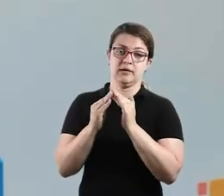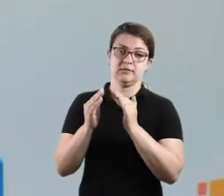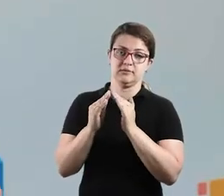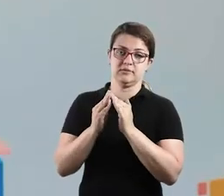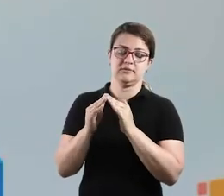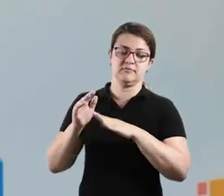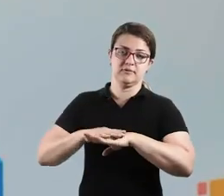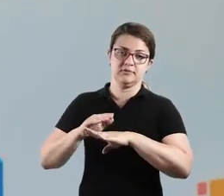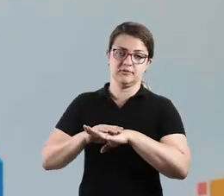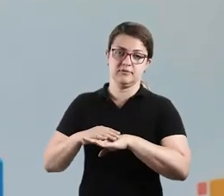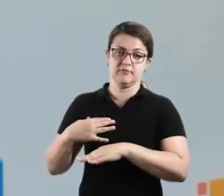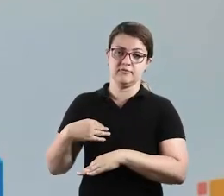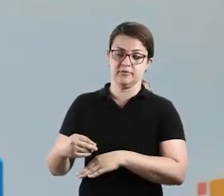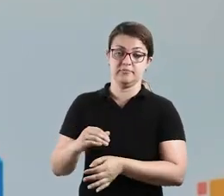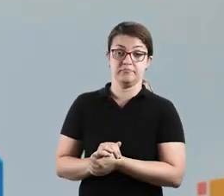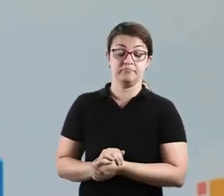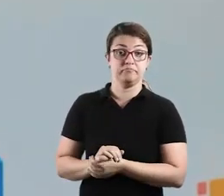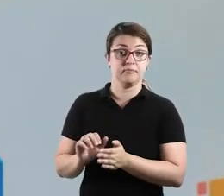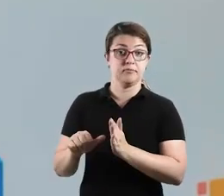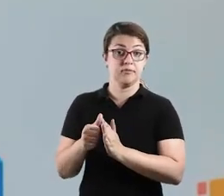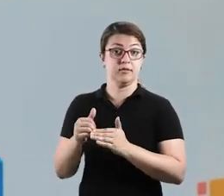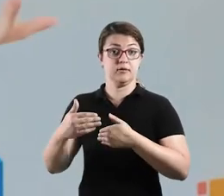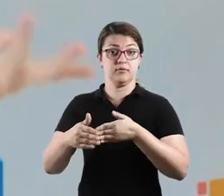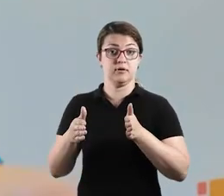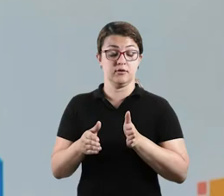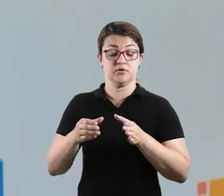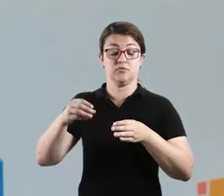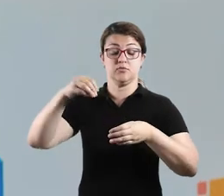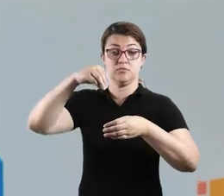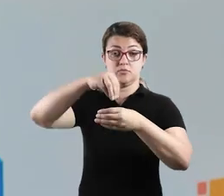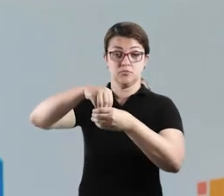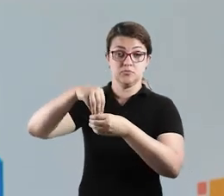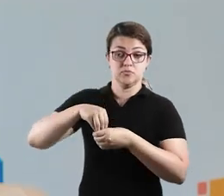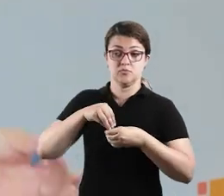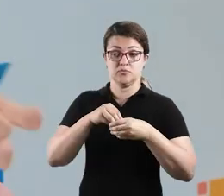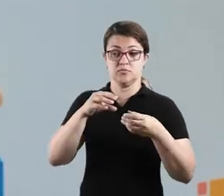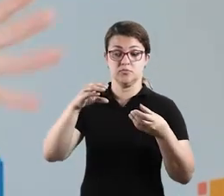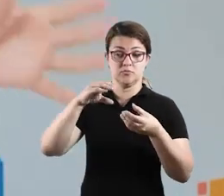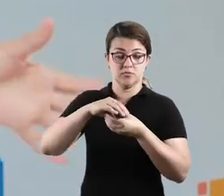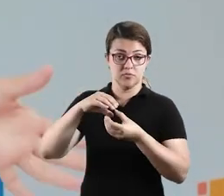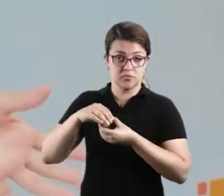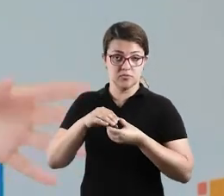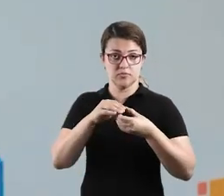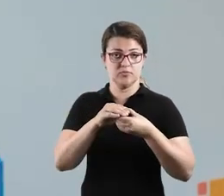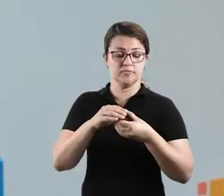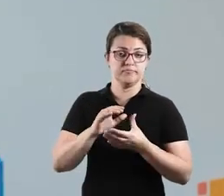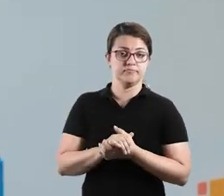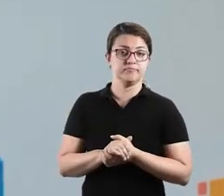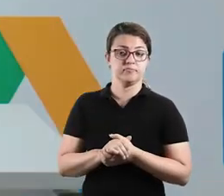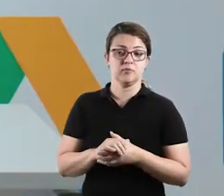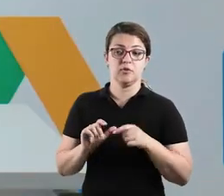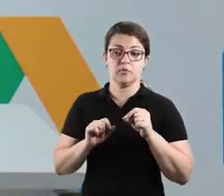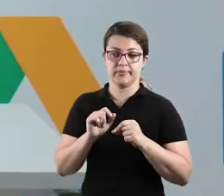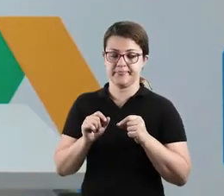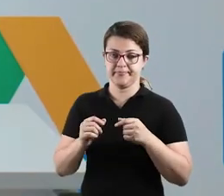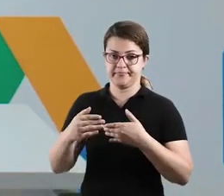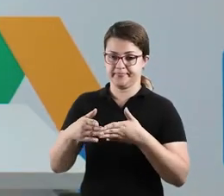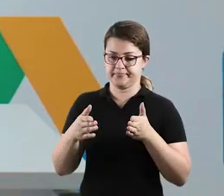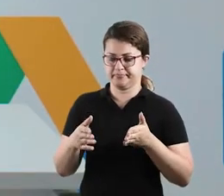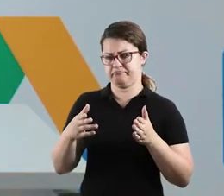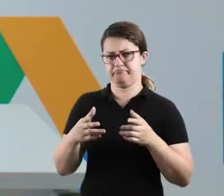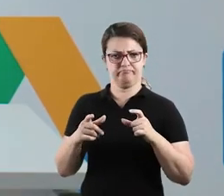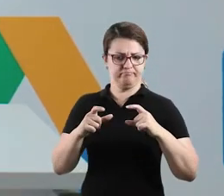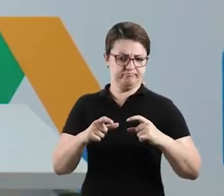primeira proposta é o encaixe com papelão. Então vocês vão recortar formas geométricas básicas de tamanhos variados, não